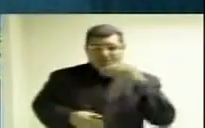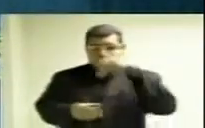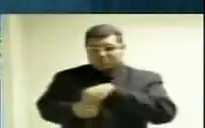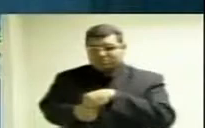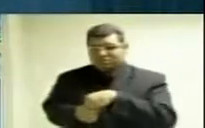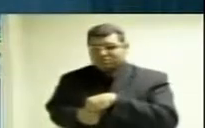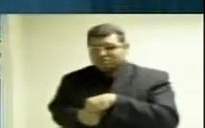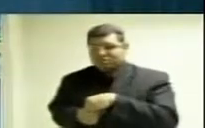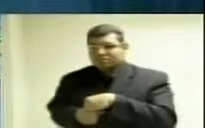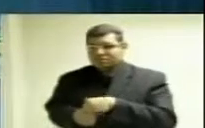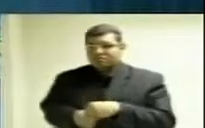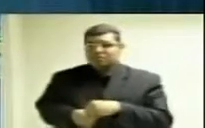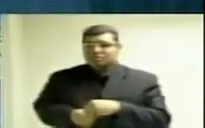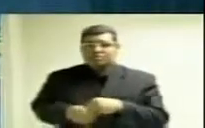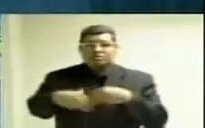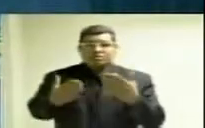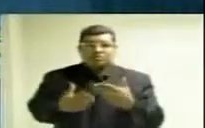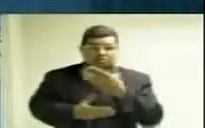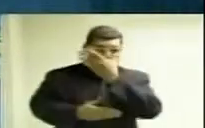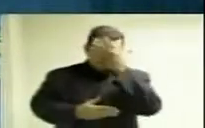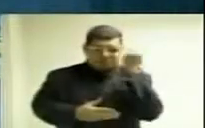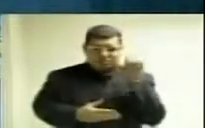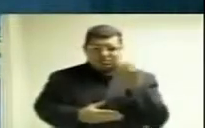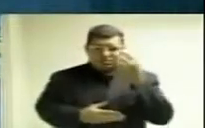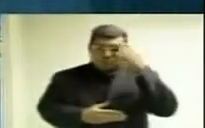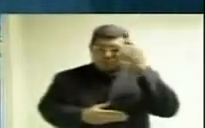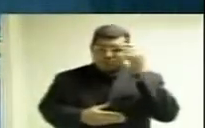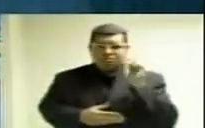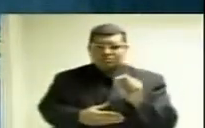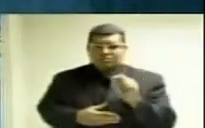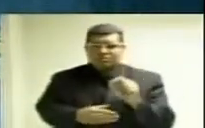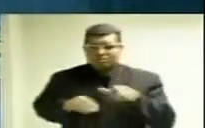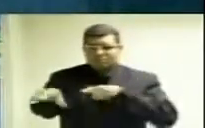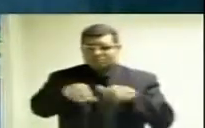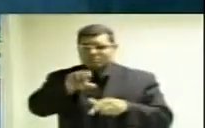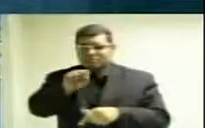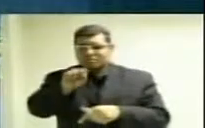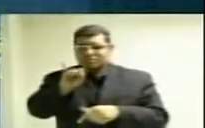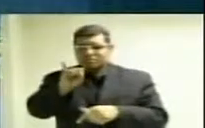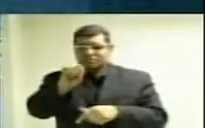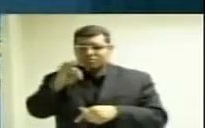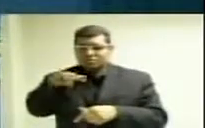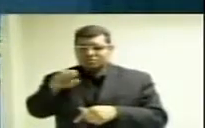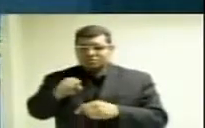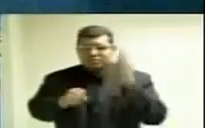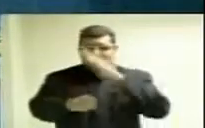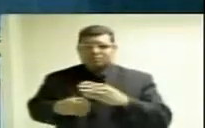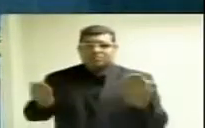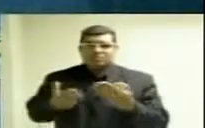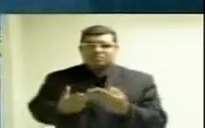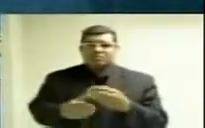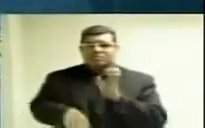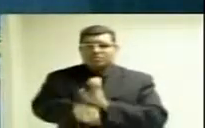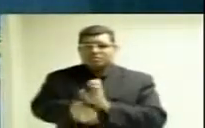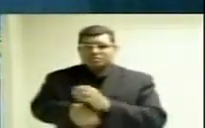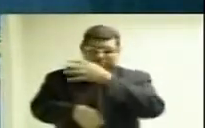entrou. É absolutamente esquizofrênica a lógica do sistema prisional brasileiro hoje. E que